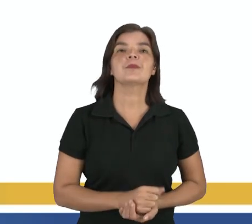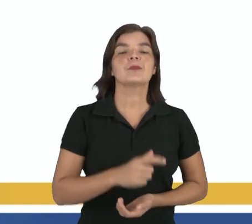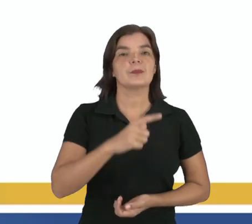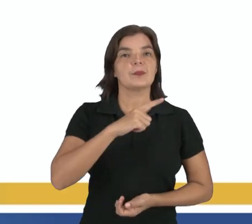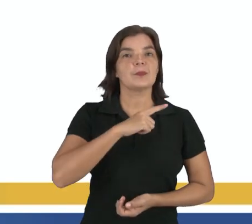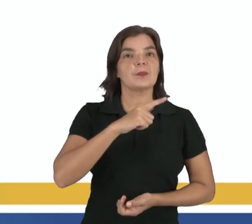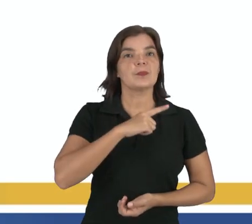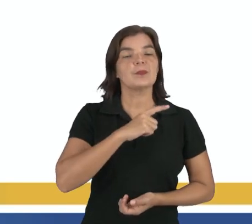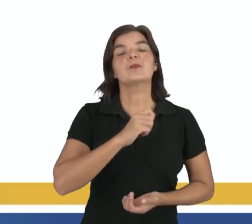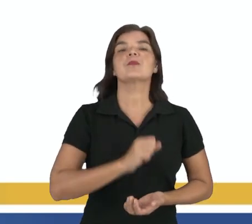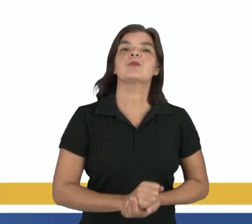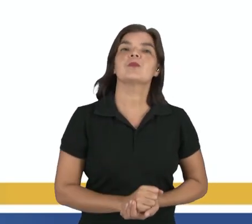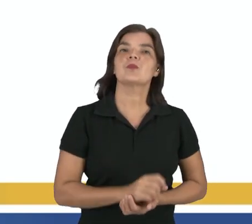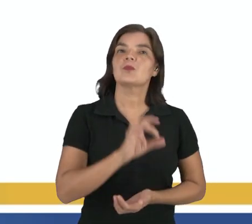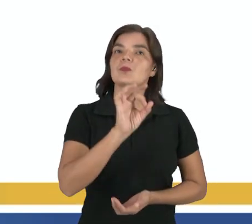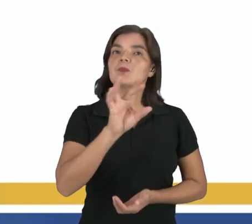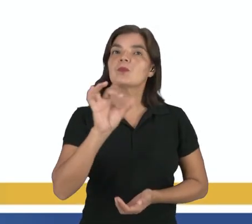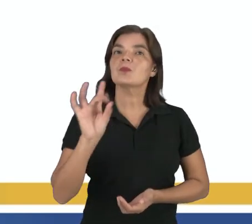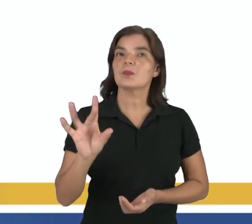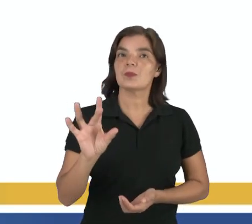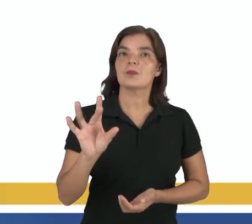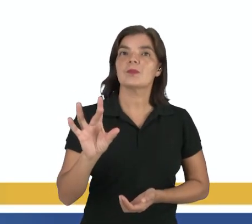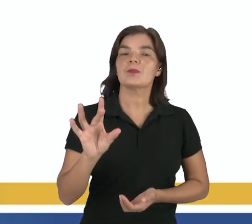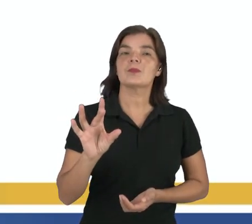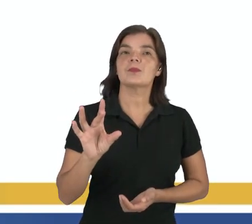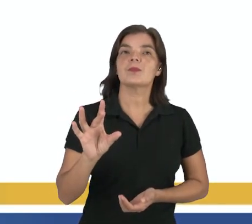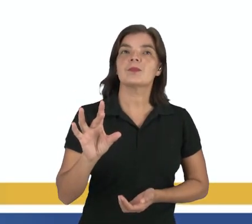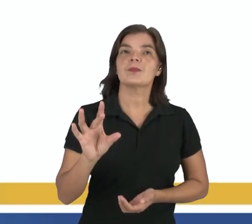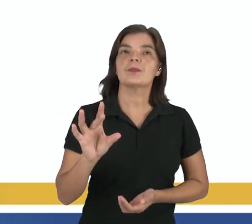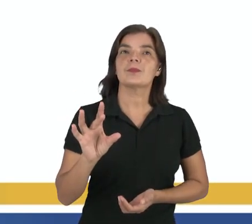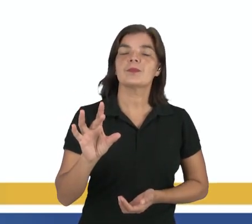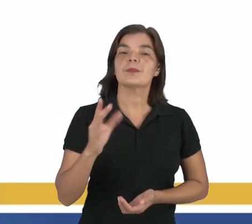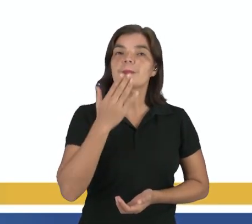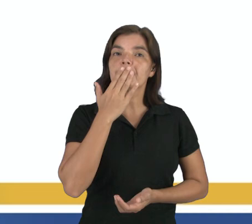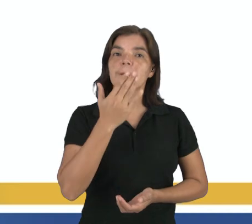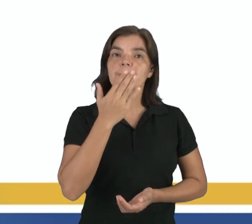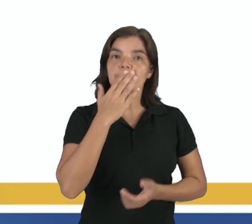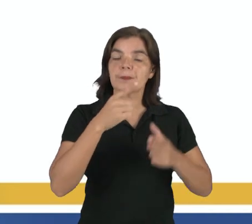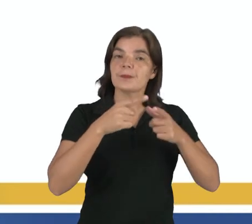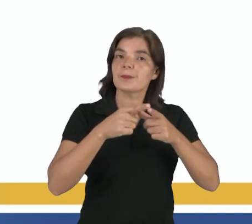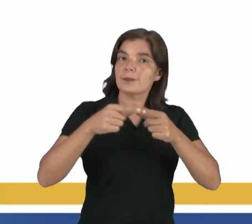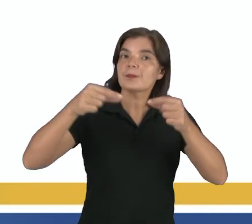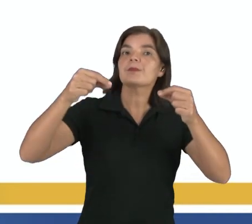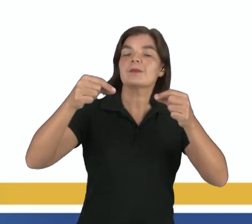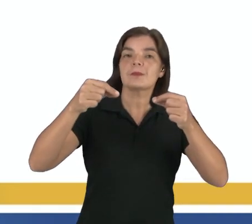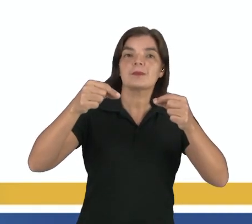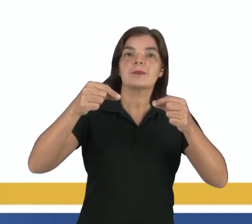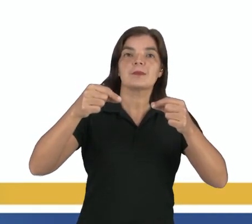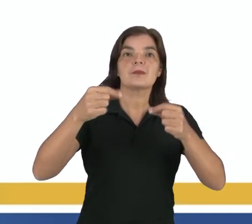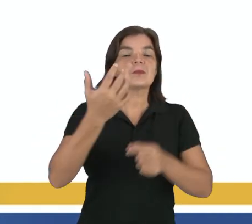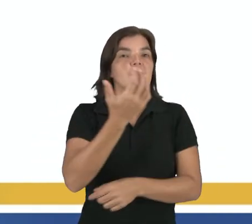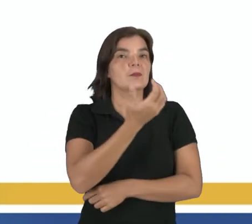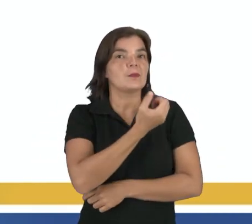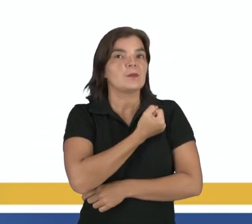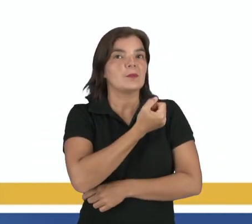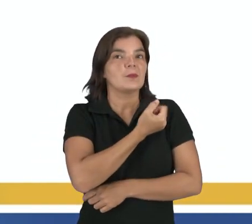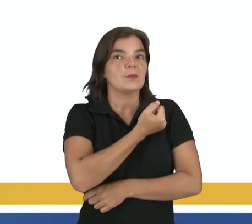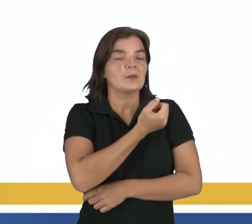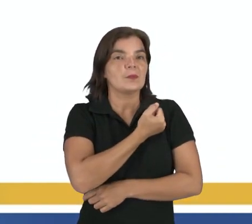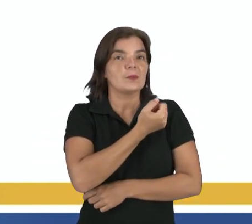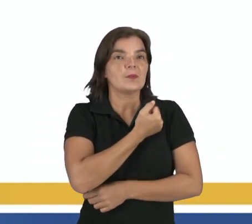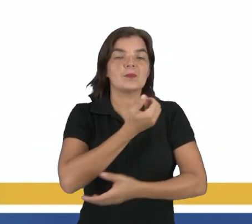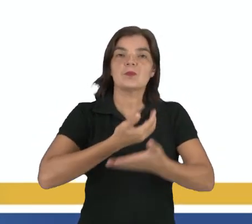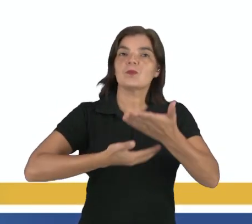vão ter cada situação de cada tipo de salgado, e ele vai enumerar